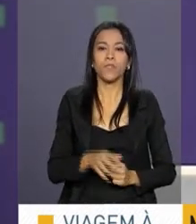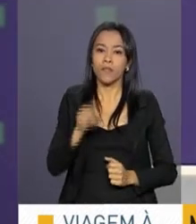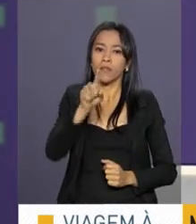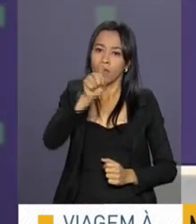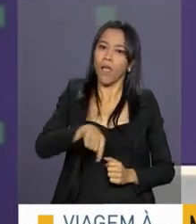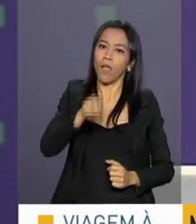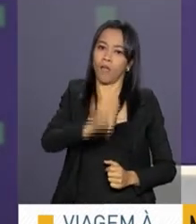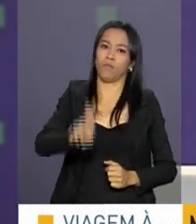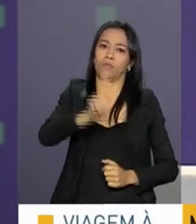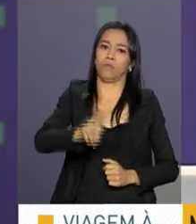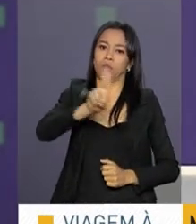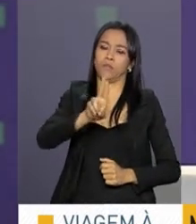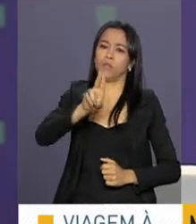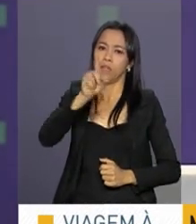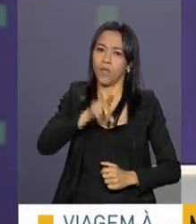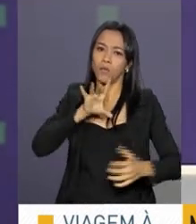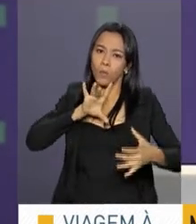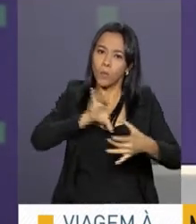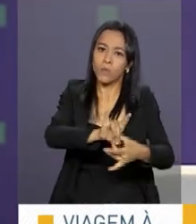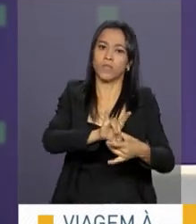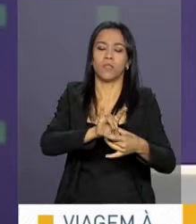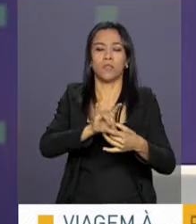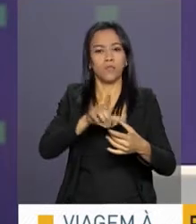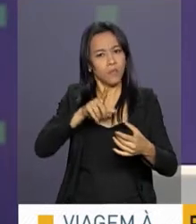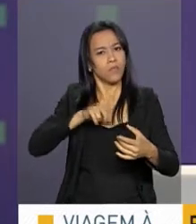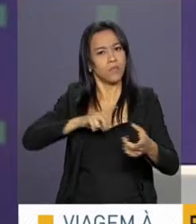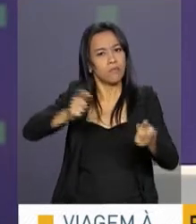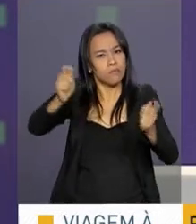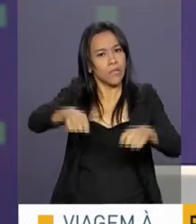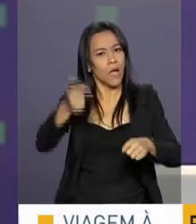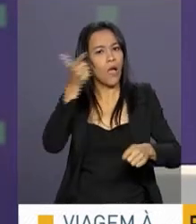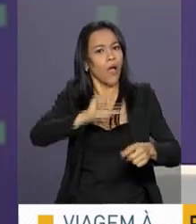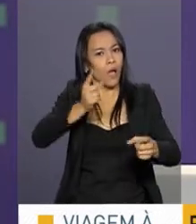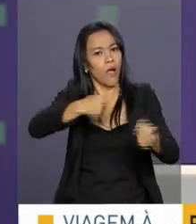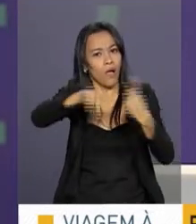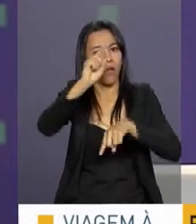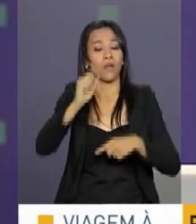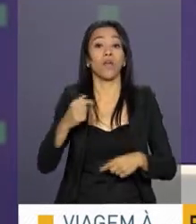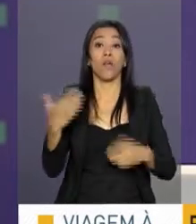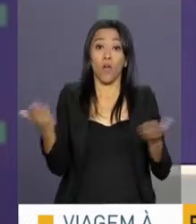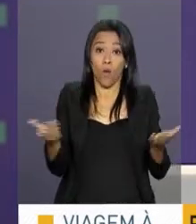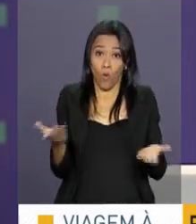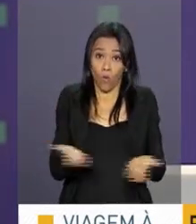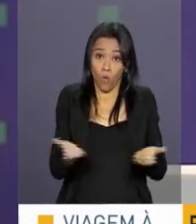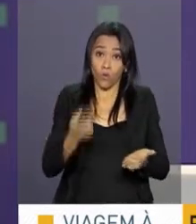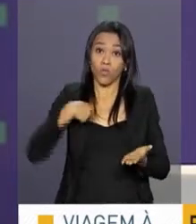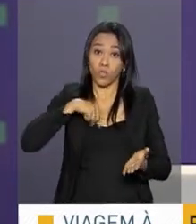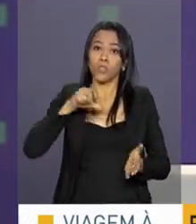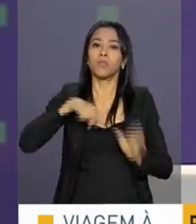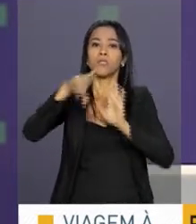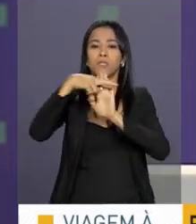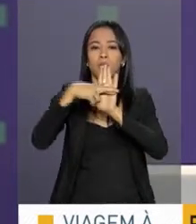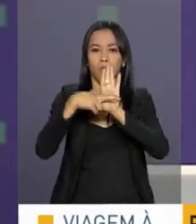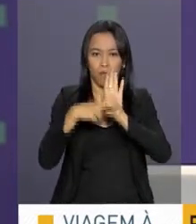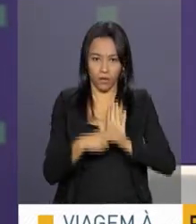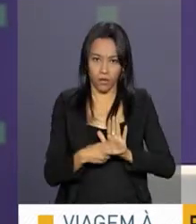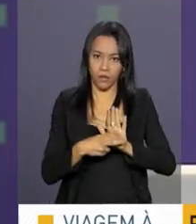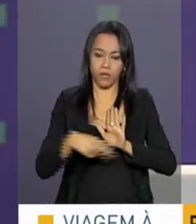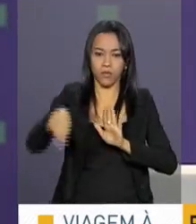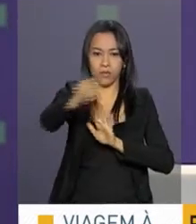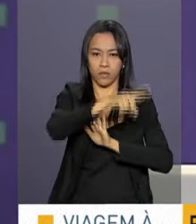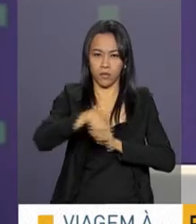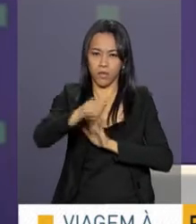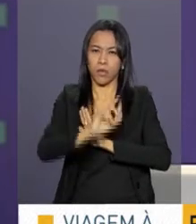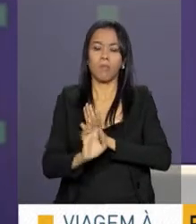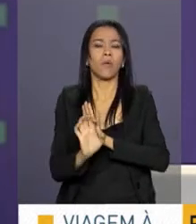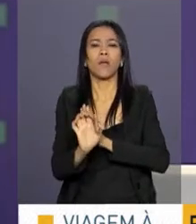ousado, realista e hoje de sucesso. Nós fortalecemos as agências reguladoras do Brasil, nós temos um ambiente regulatório